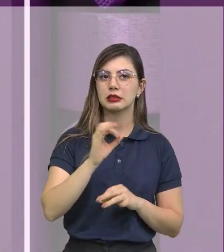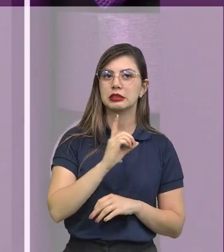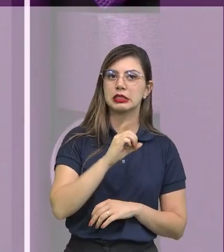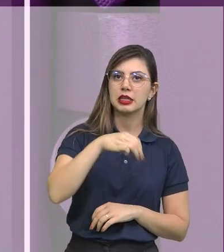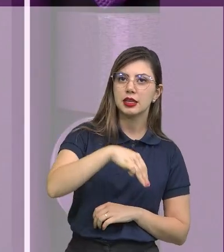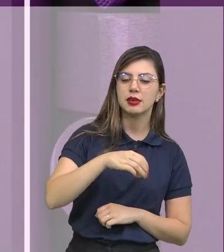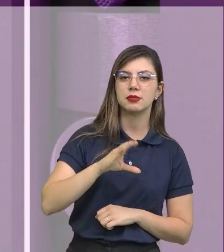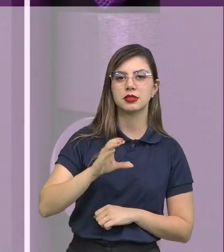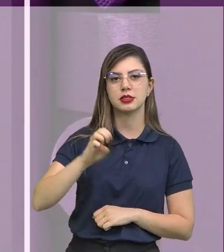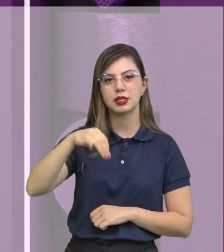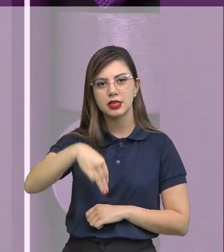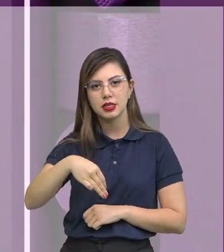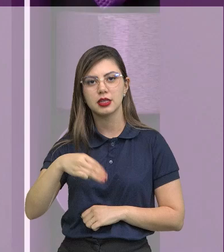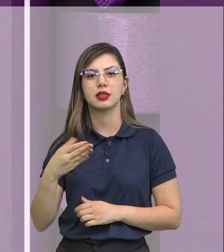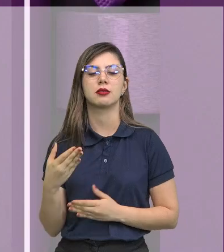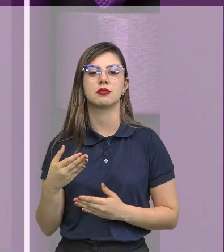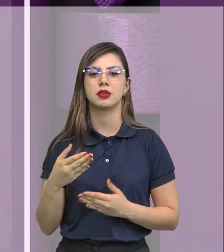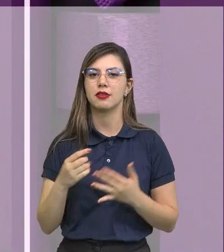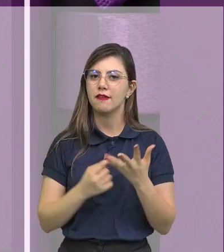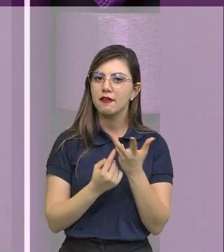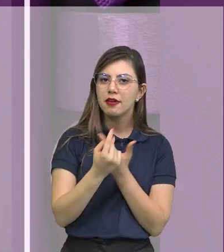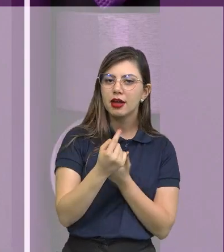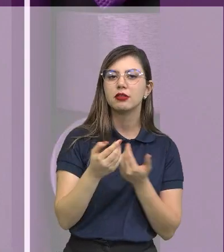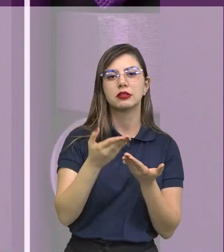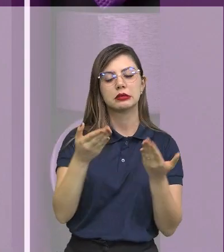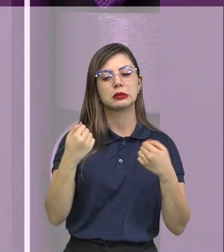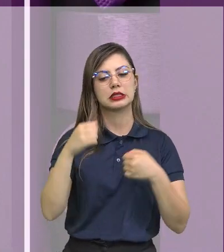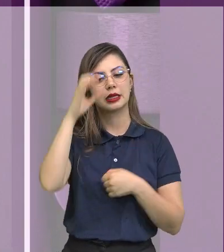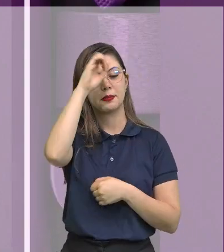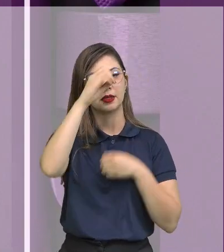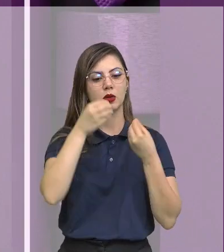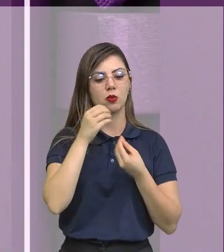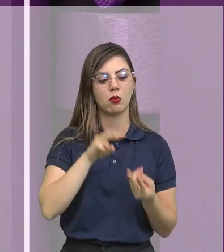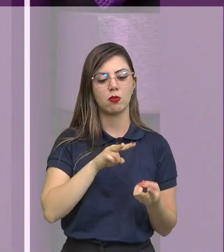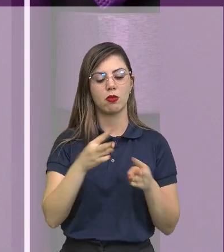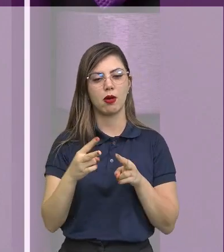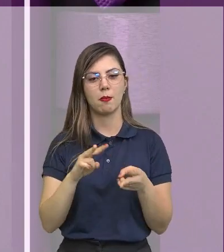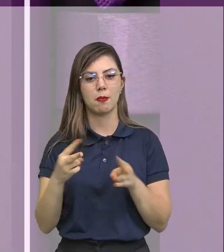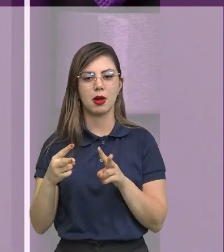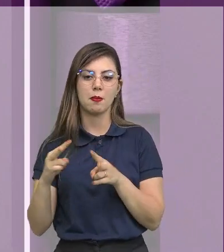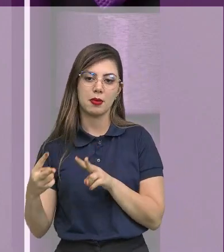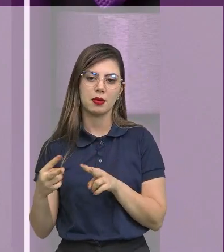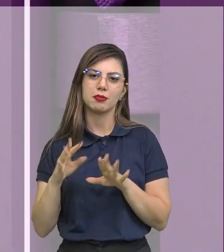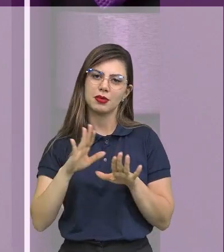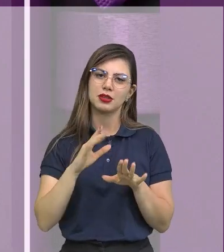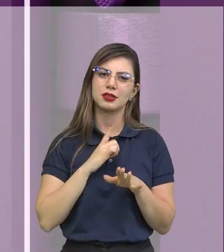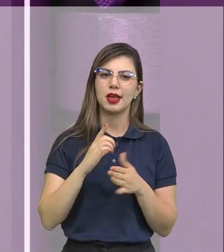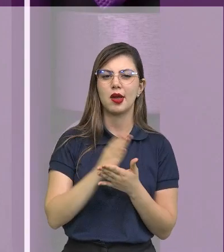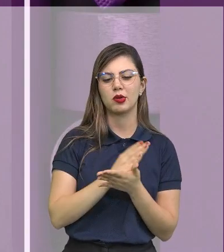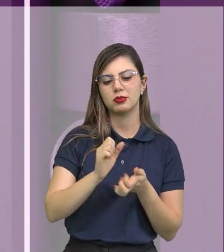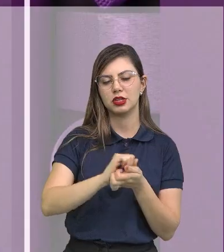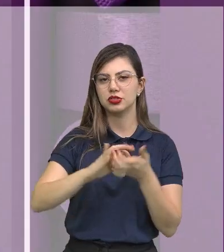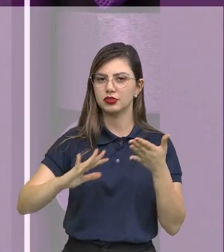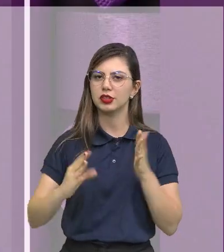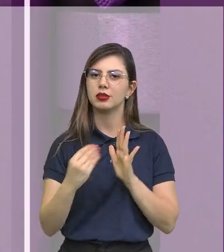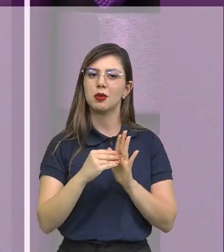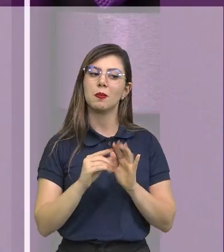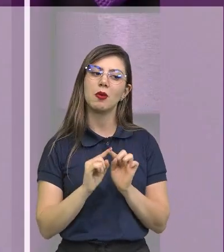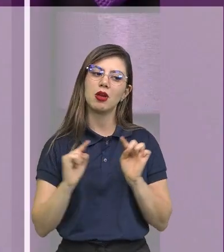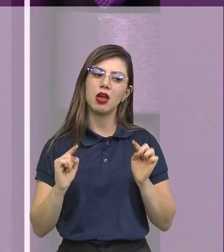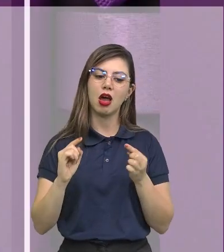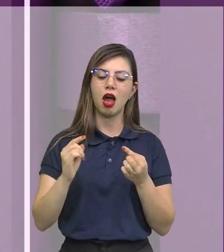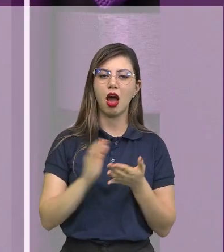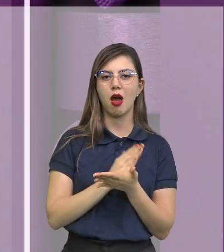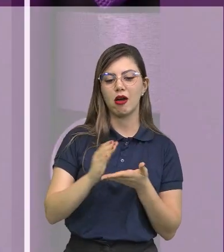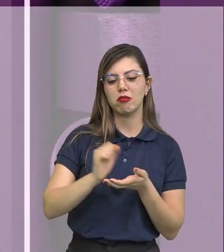precisa saber fazer ali a transformação de uma para outra, porque tem questão que vem dada ali direto, mas tem questão que vai